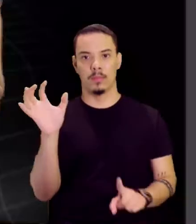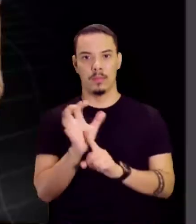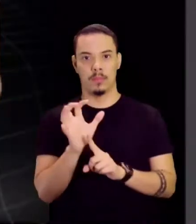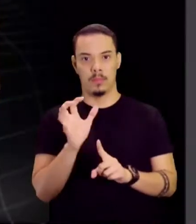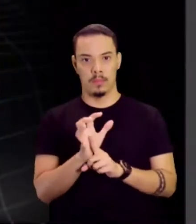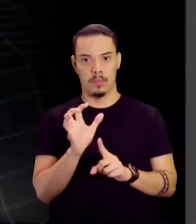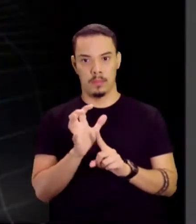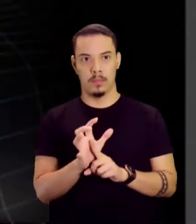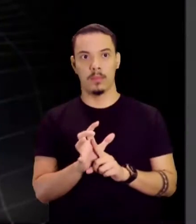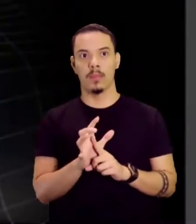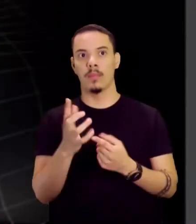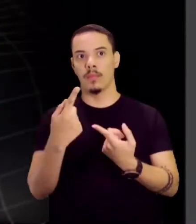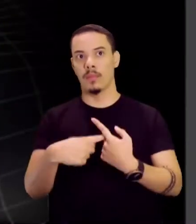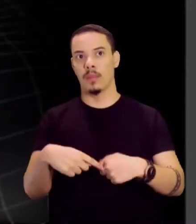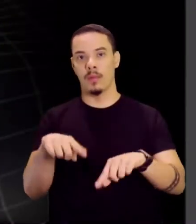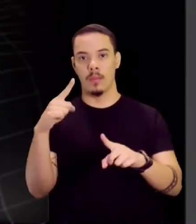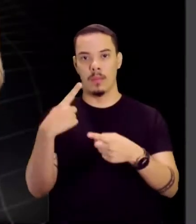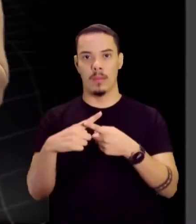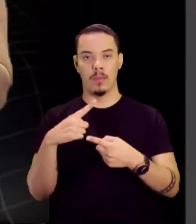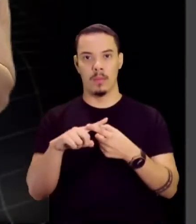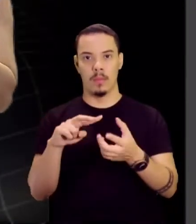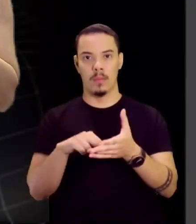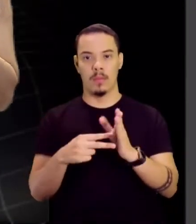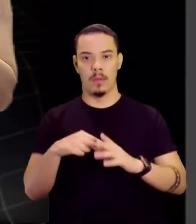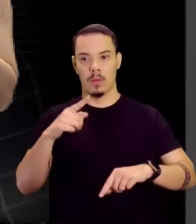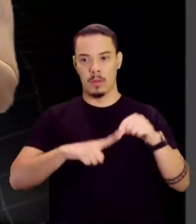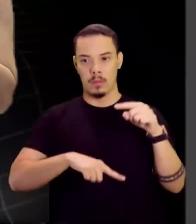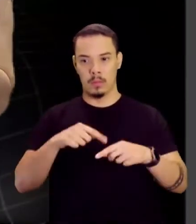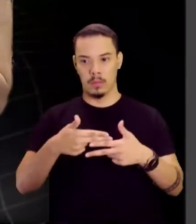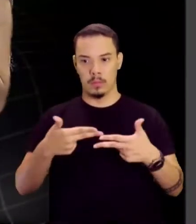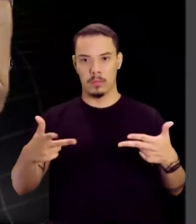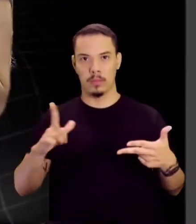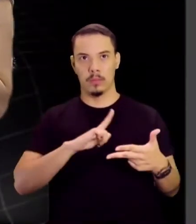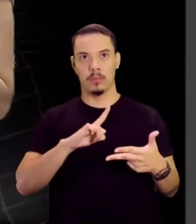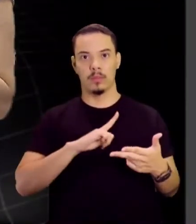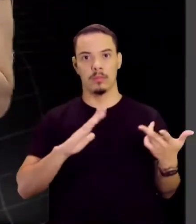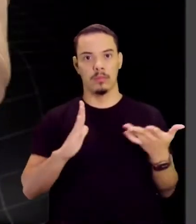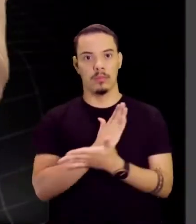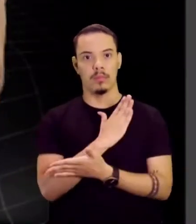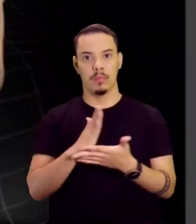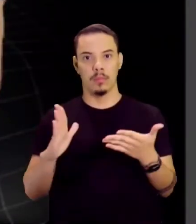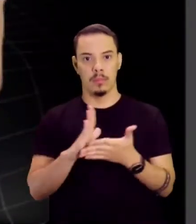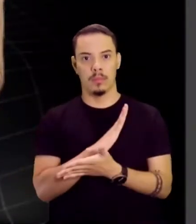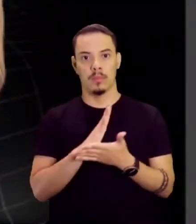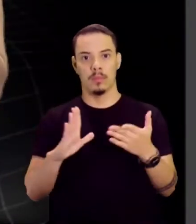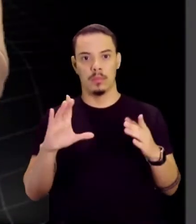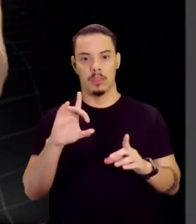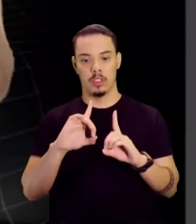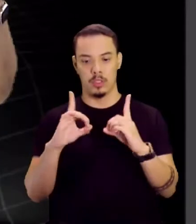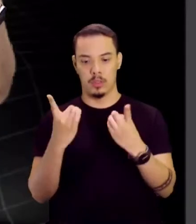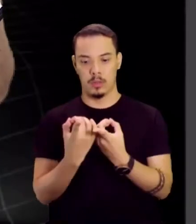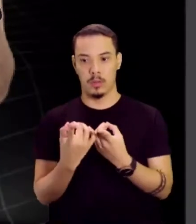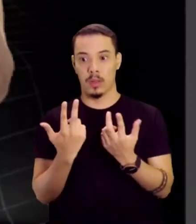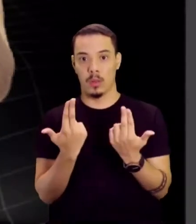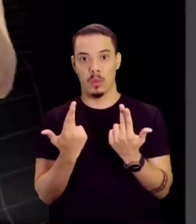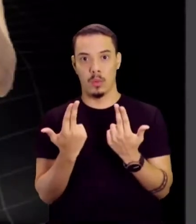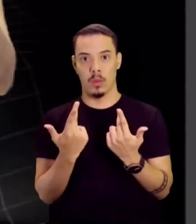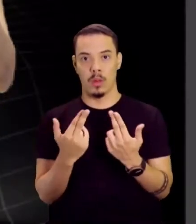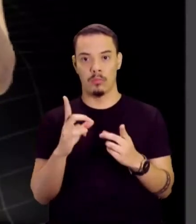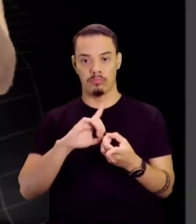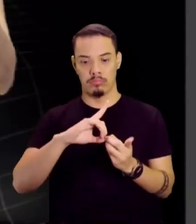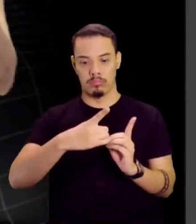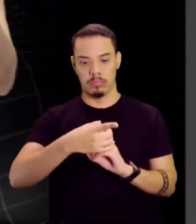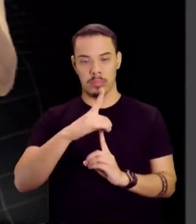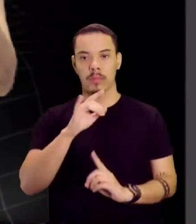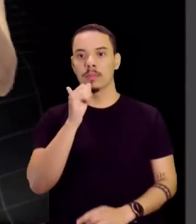aqui, pessoal, olha só. Porque os objetos tinham dimensões iguais, massas diferentes e dimensões iguais. Por exemplo, se foram